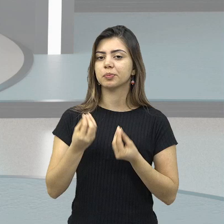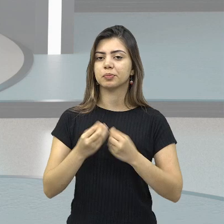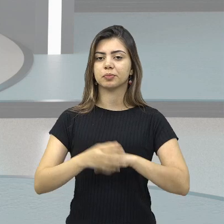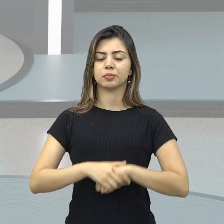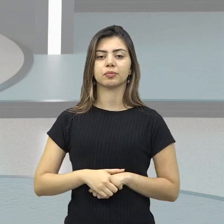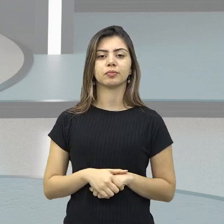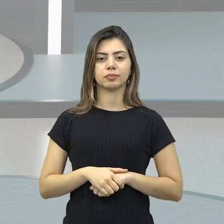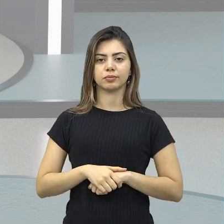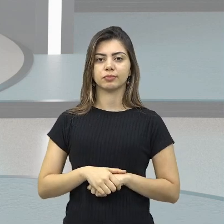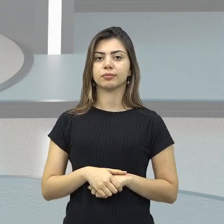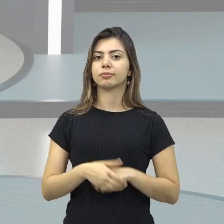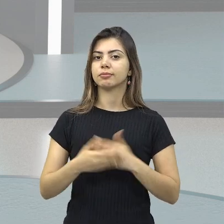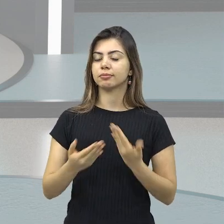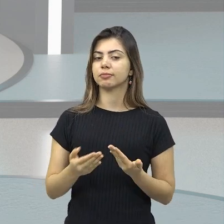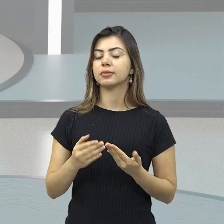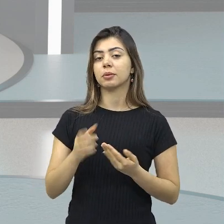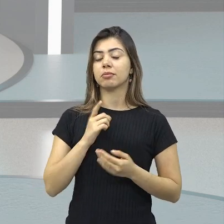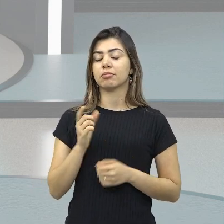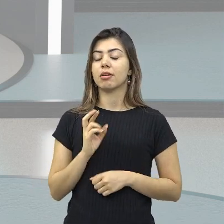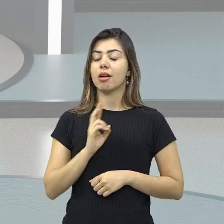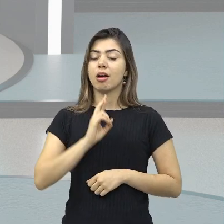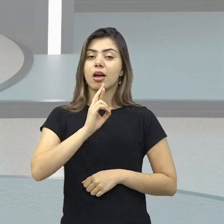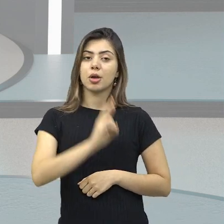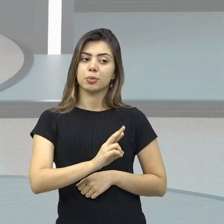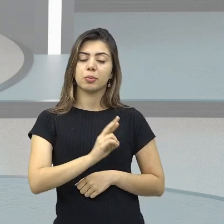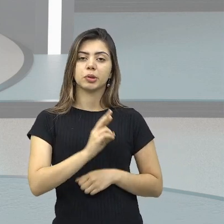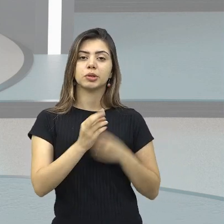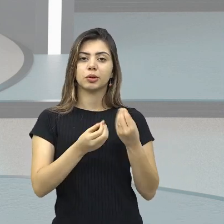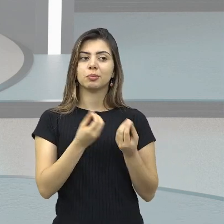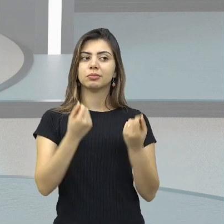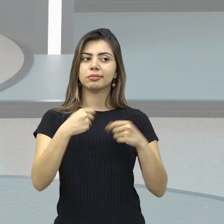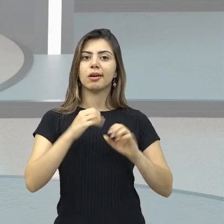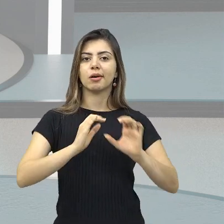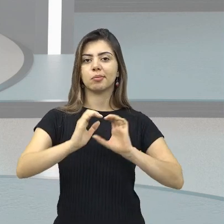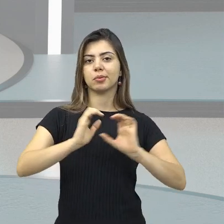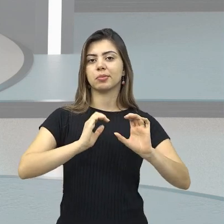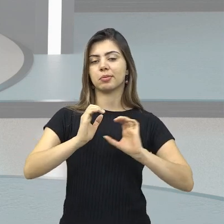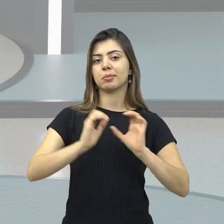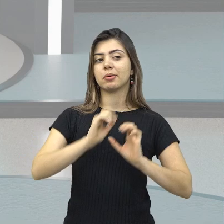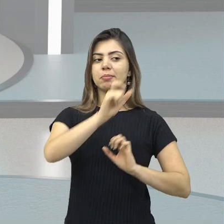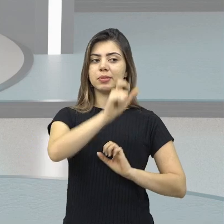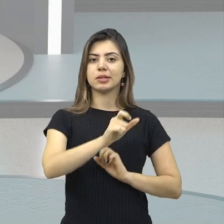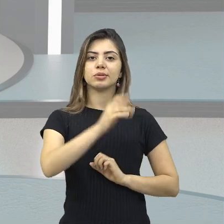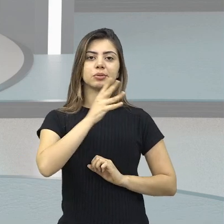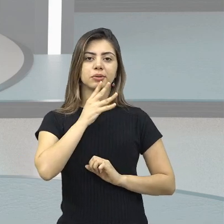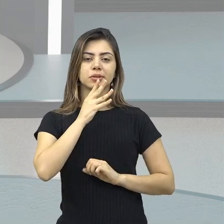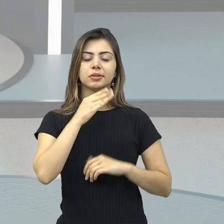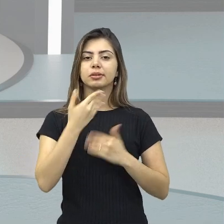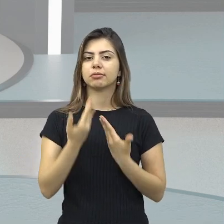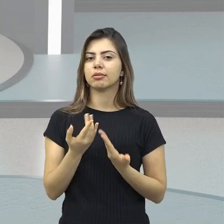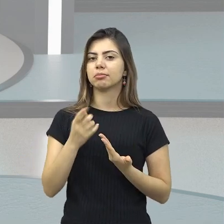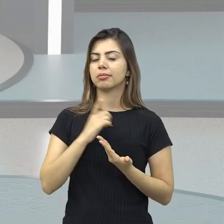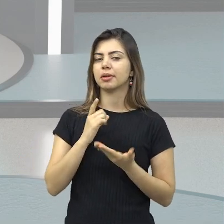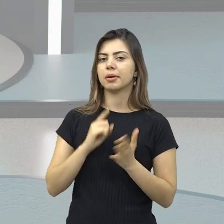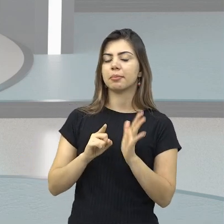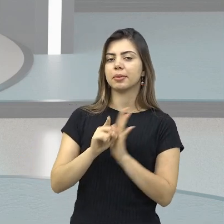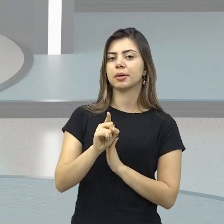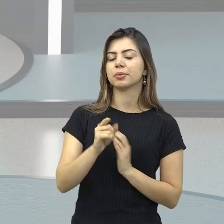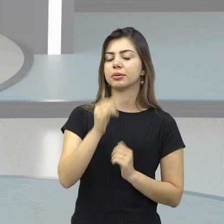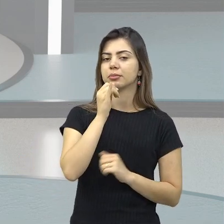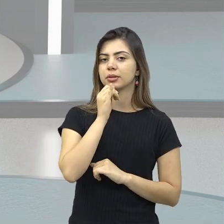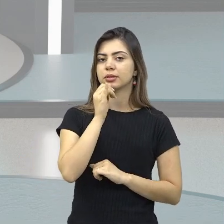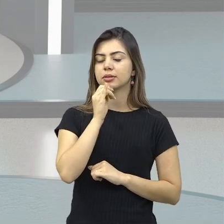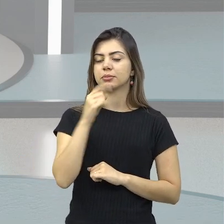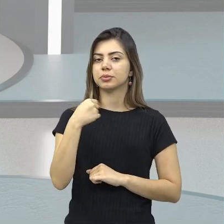as respectivas respostas, elas estabelecem um diálogo quando a gente está conhecendo alguém. Então, a pergunta que nós sempre